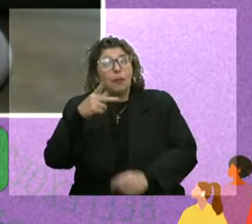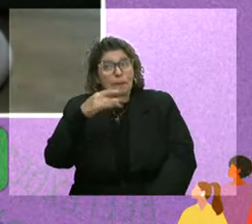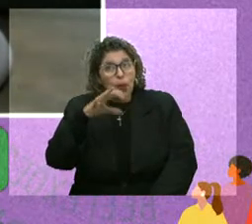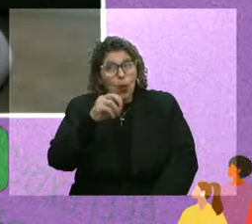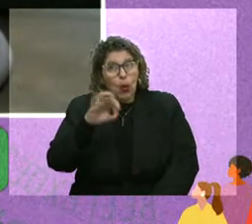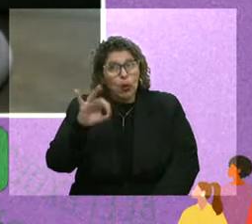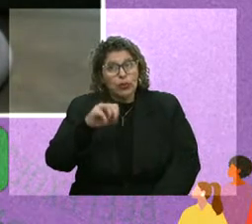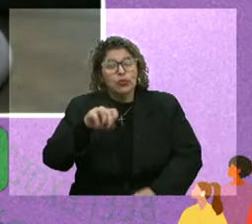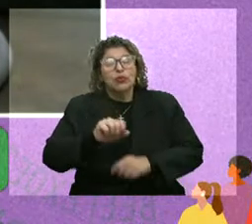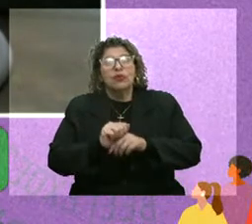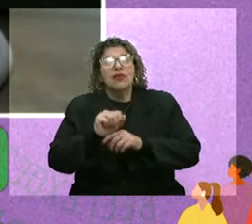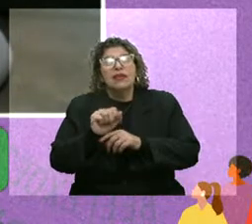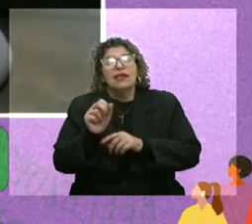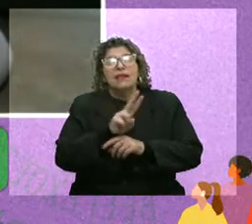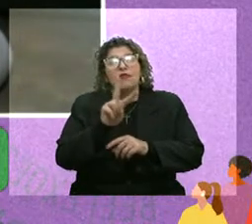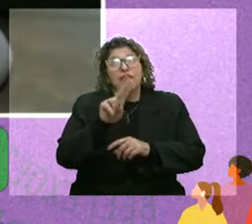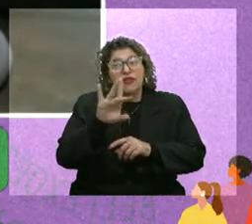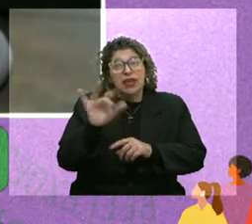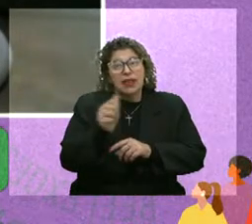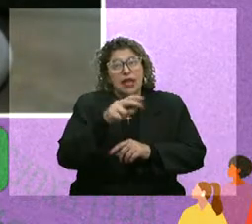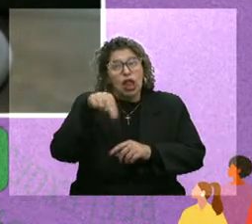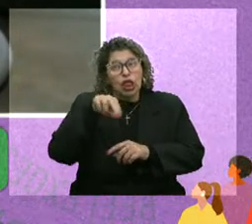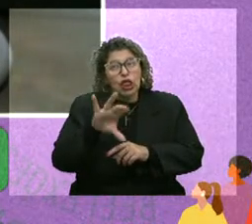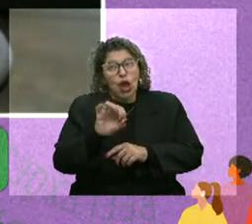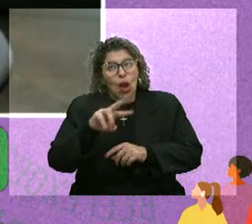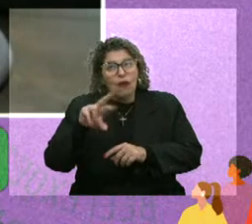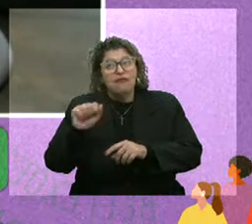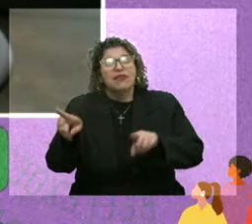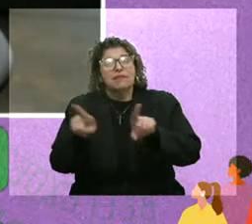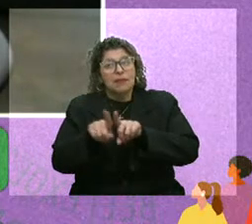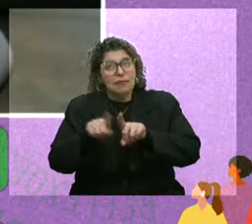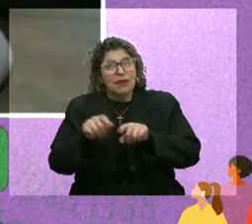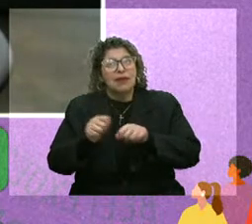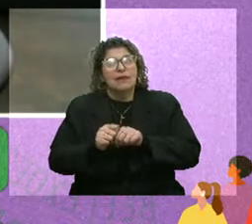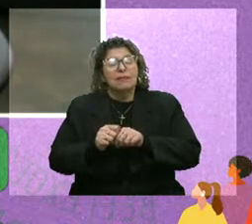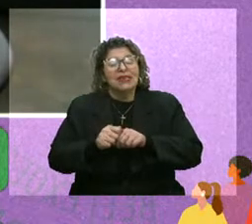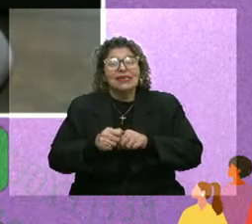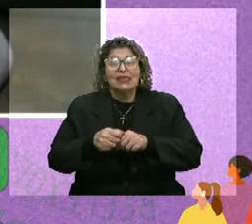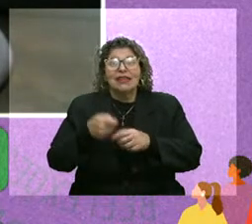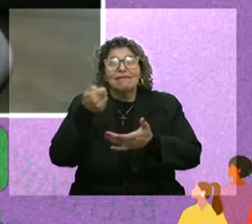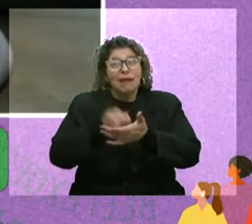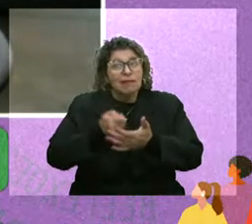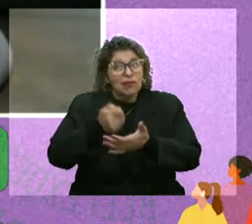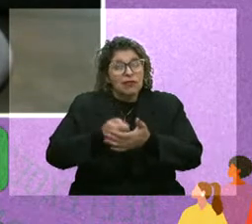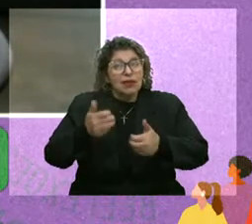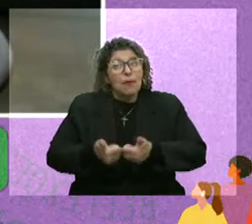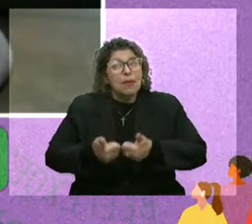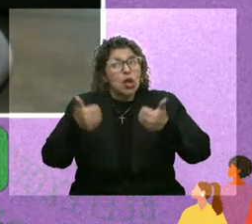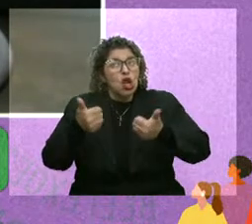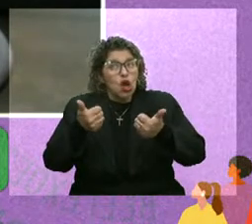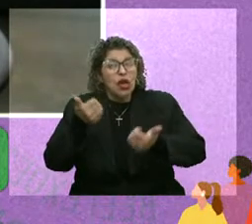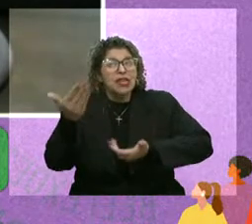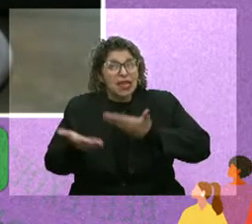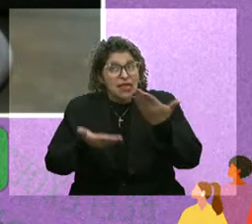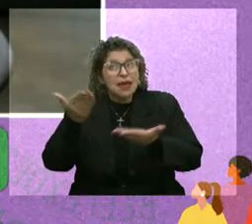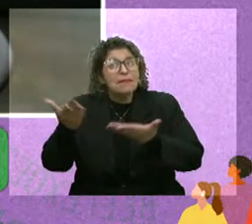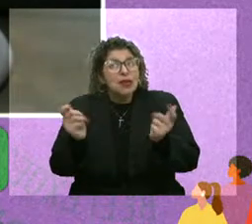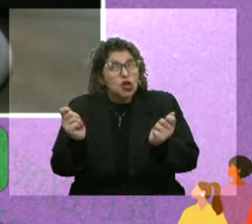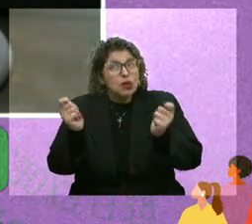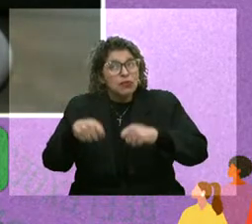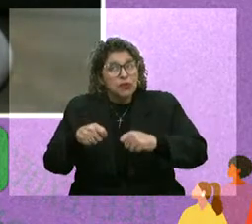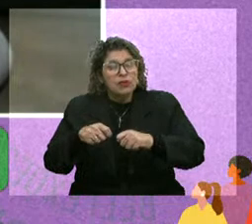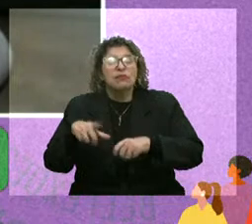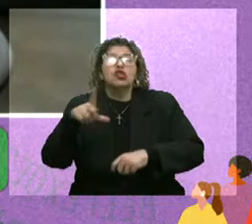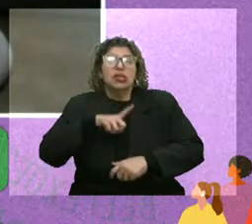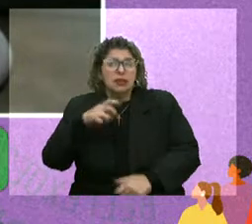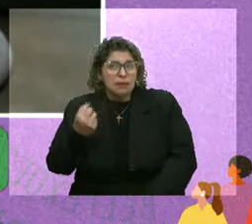ambulatórios pós-Covid para que nós consigamos dar o melhor tratamento possível pela nossa população. Já temos alguns números, o